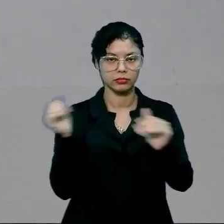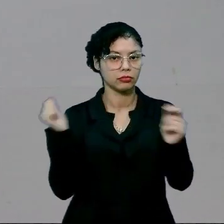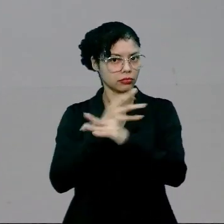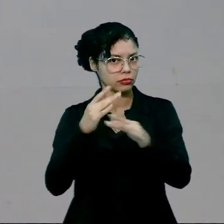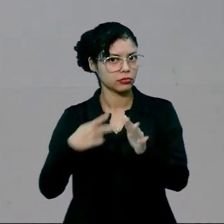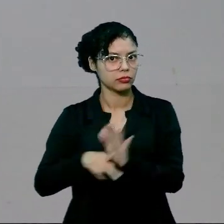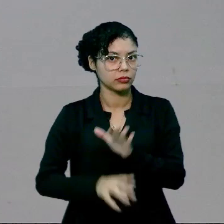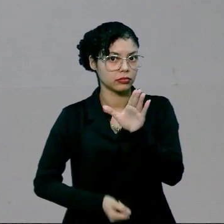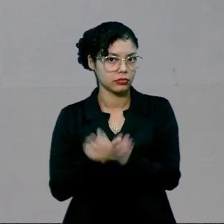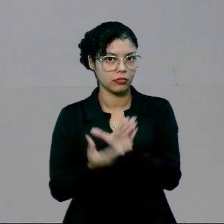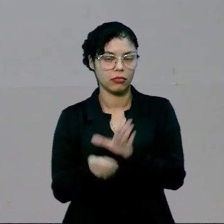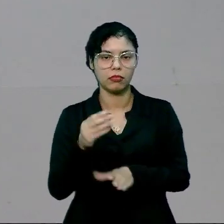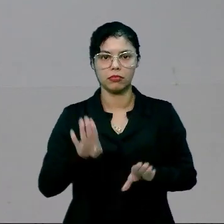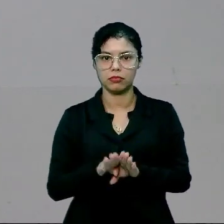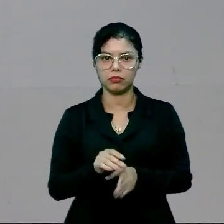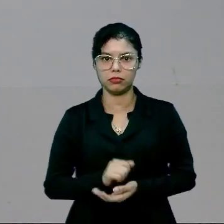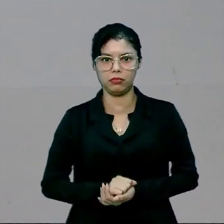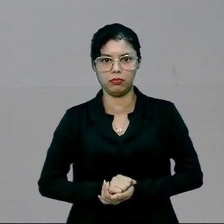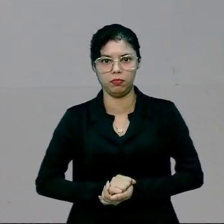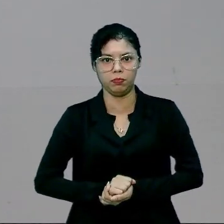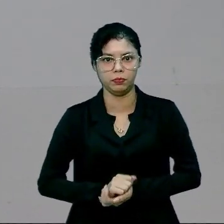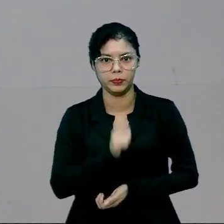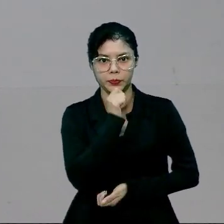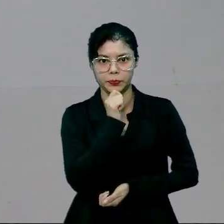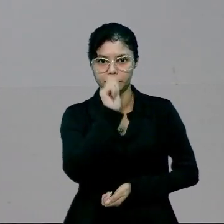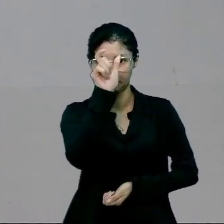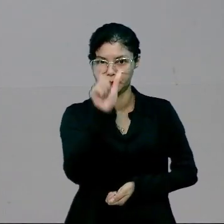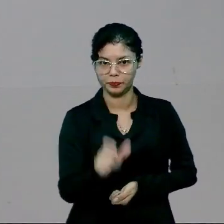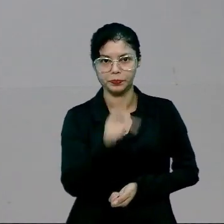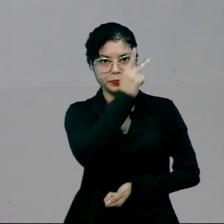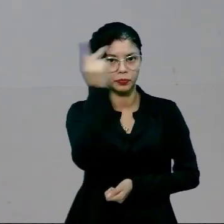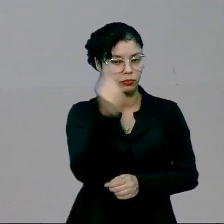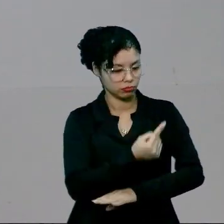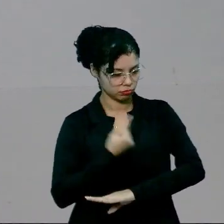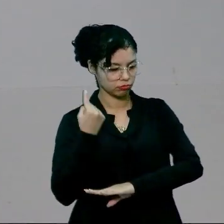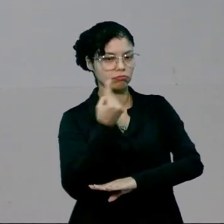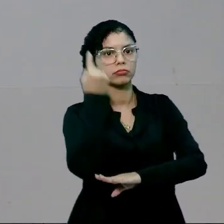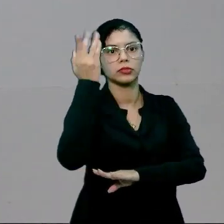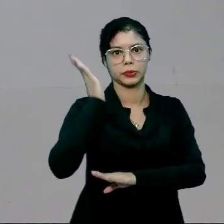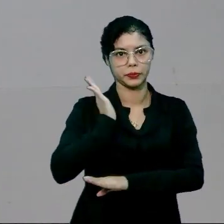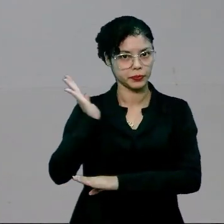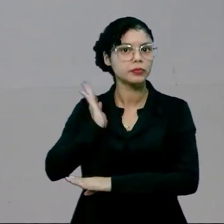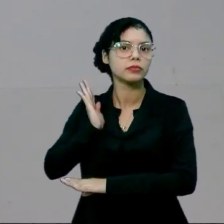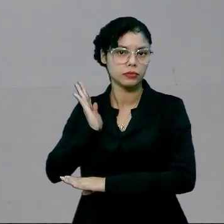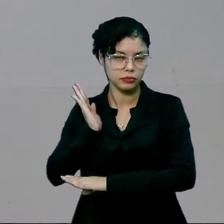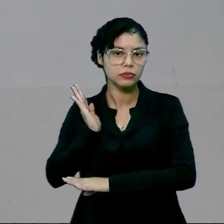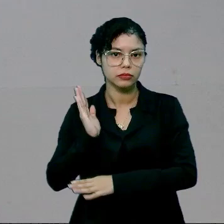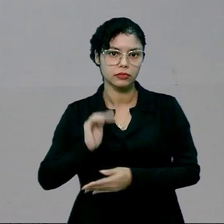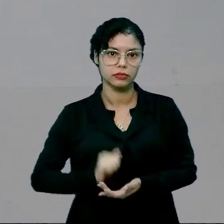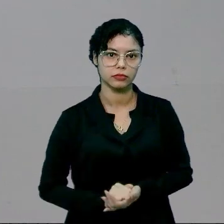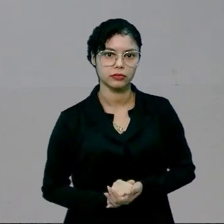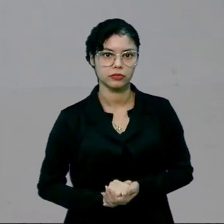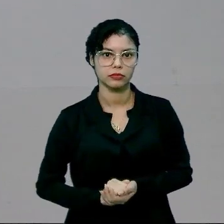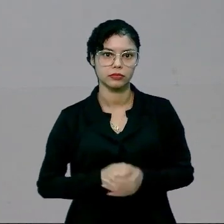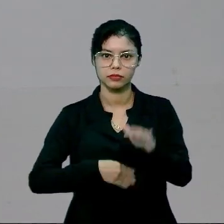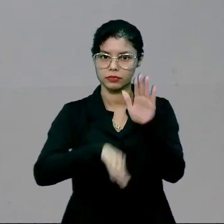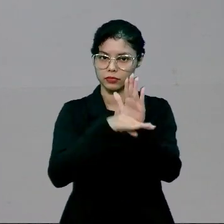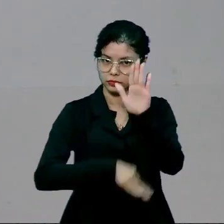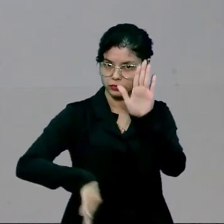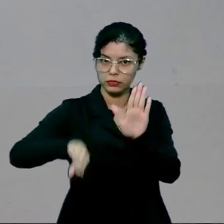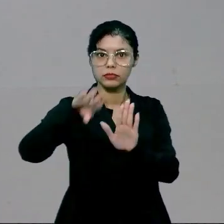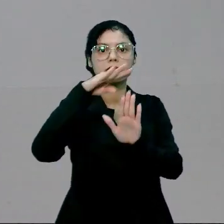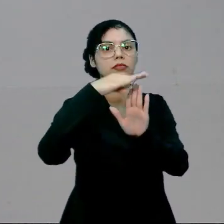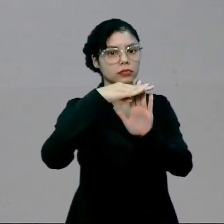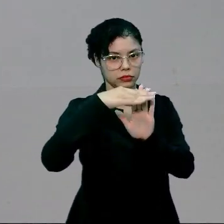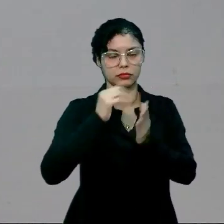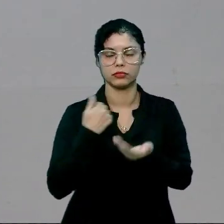centro das minhas produções literárias pessoas ali de classe alta, que têm uma classe